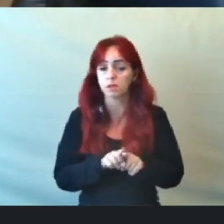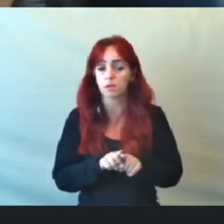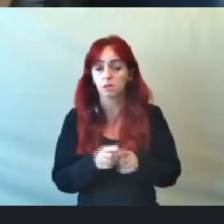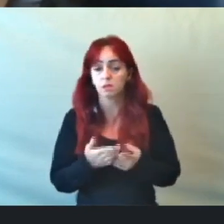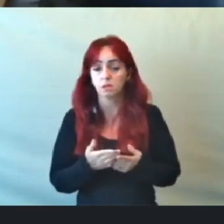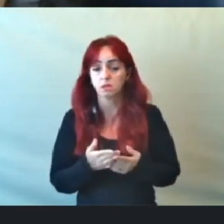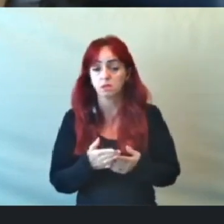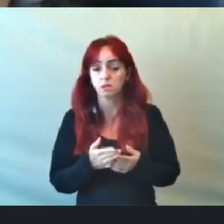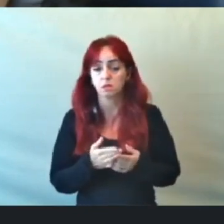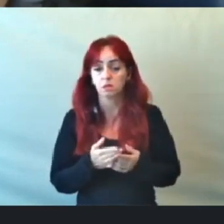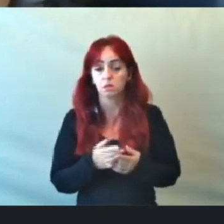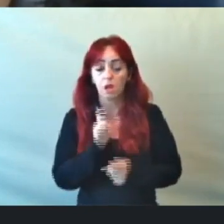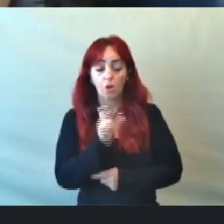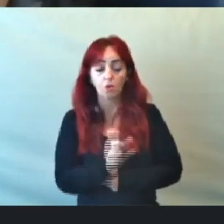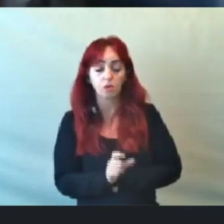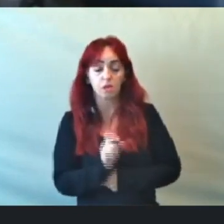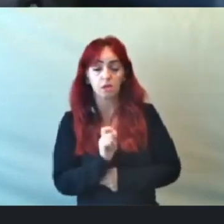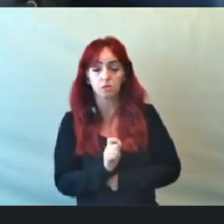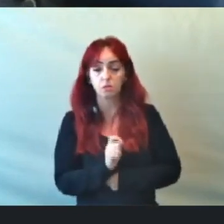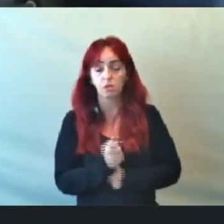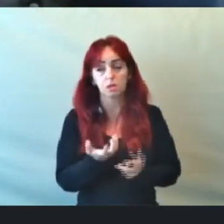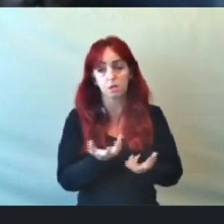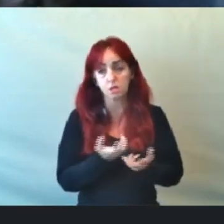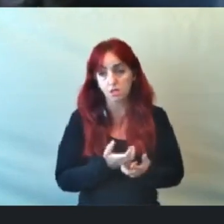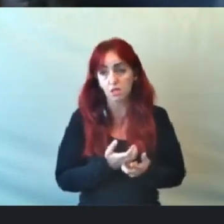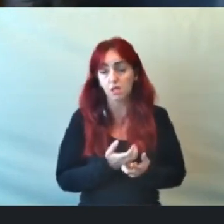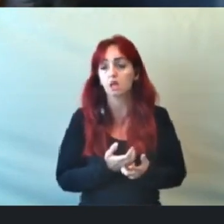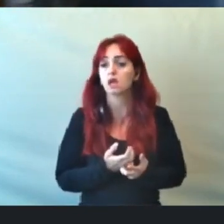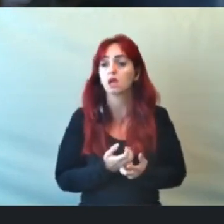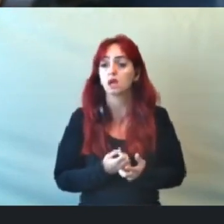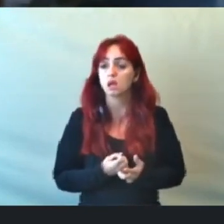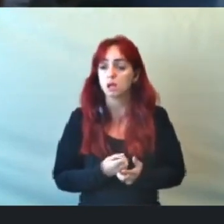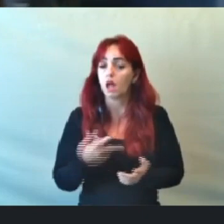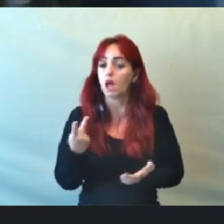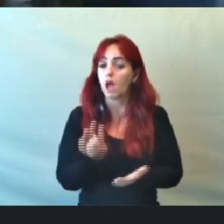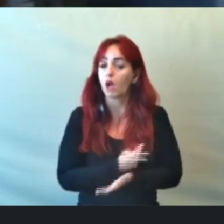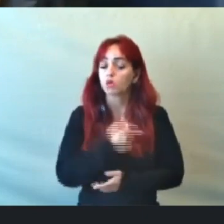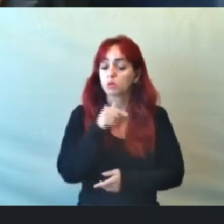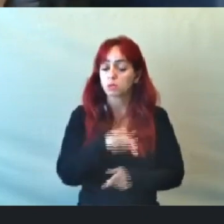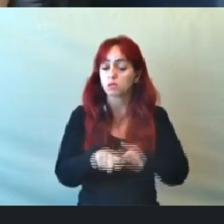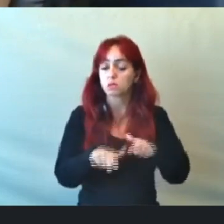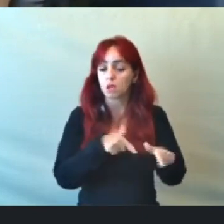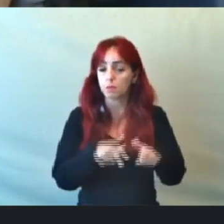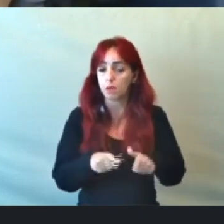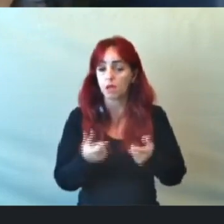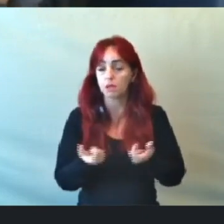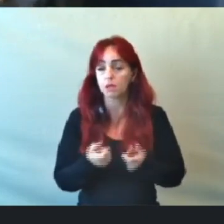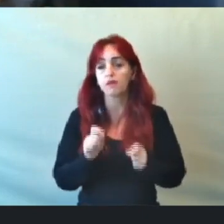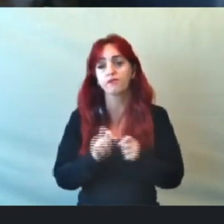queira executar esse trabalho e que queira fazê-lo na Lagoa da Pampulha.